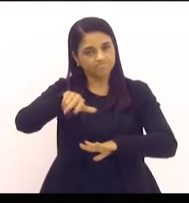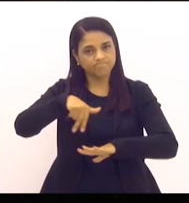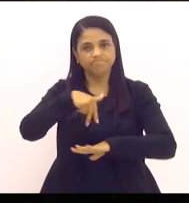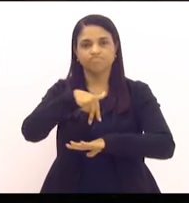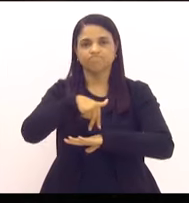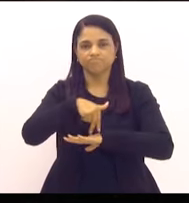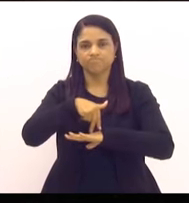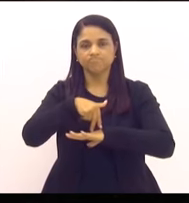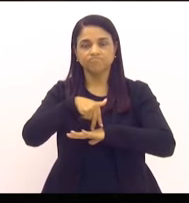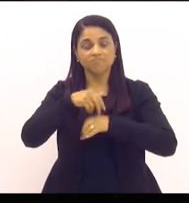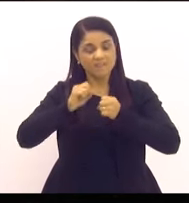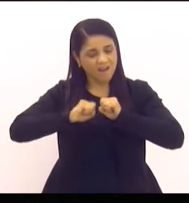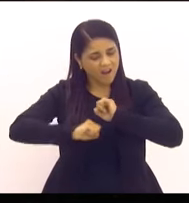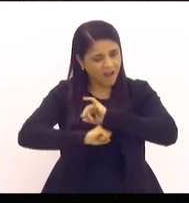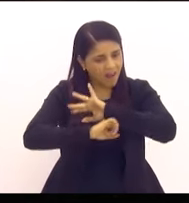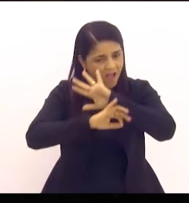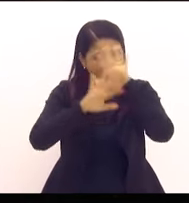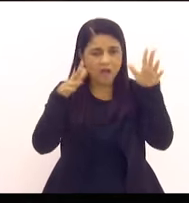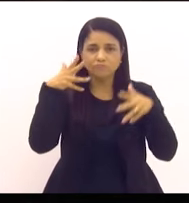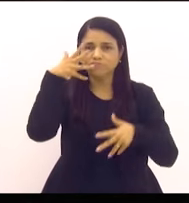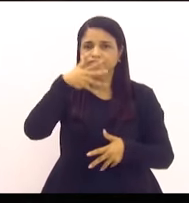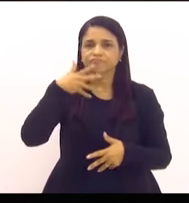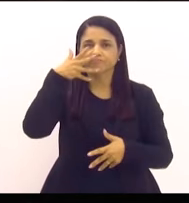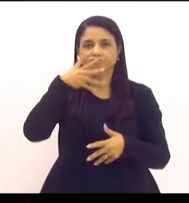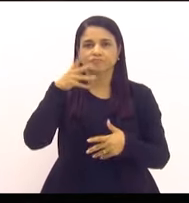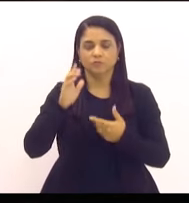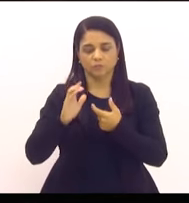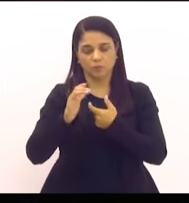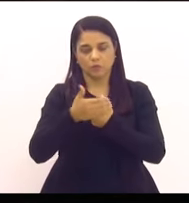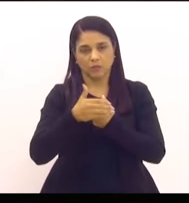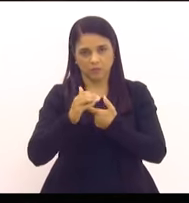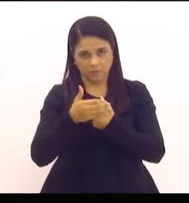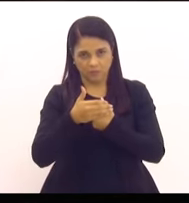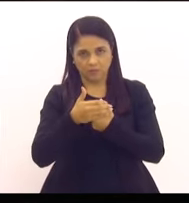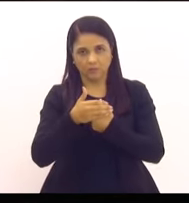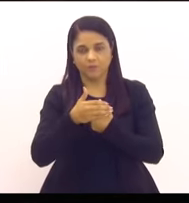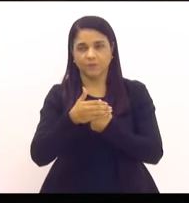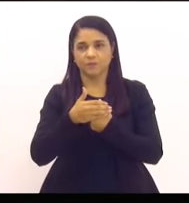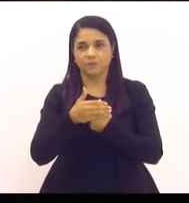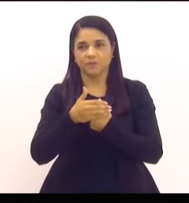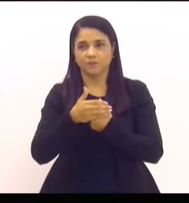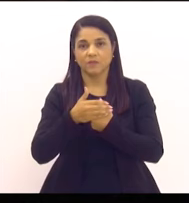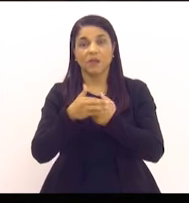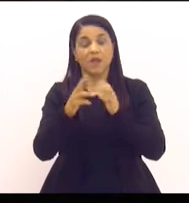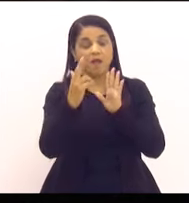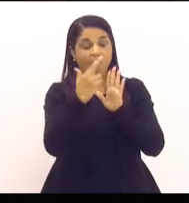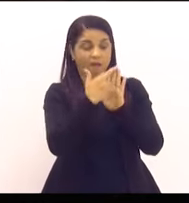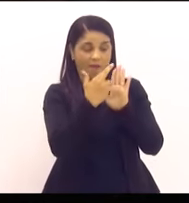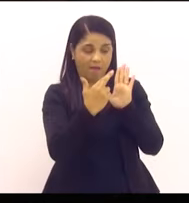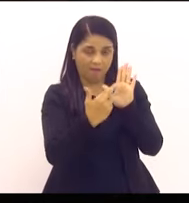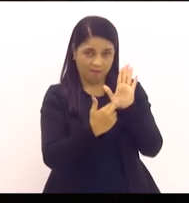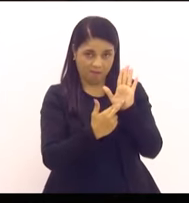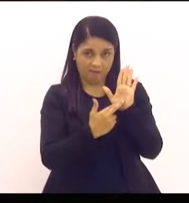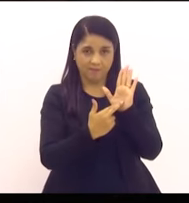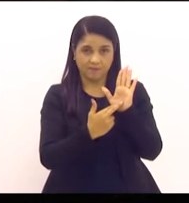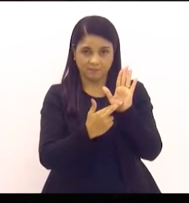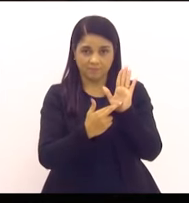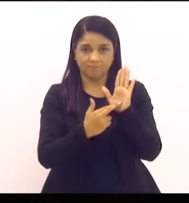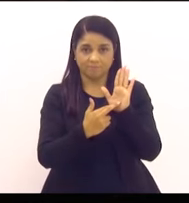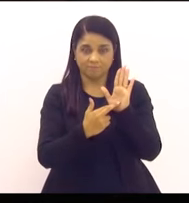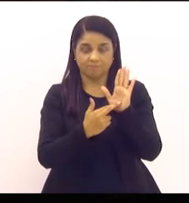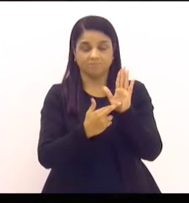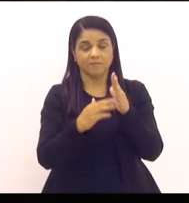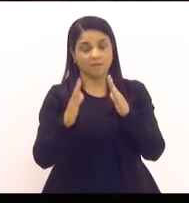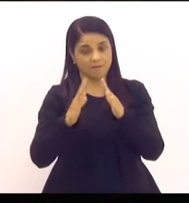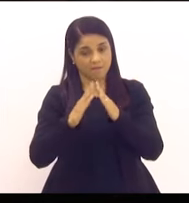aqui claramente sobre esse tema. É claro, a regra da casa é que a